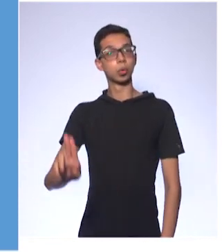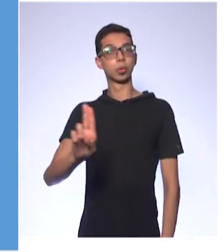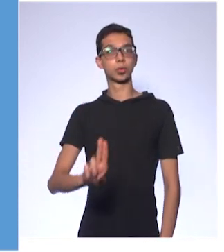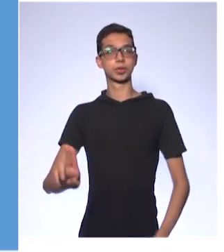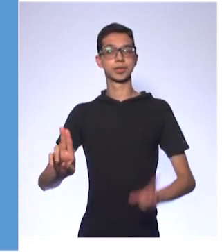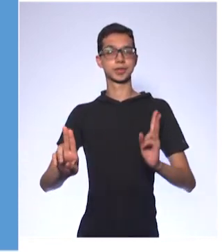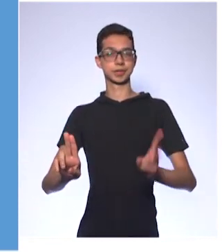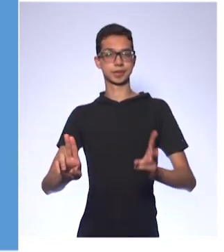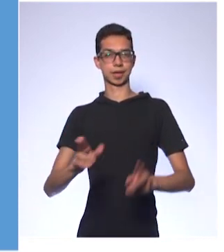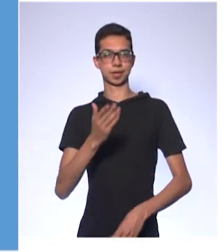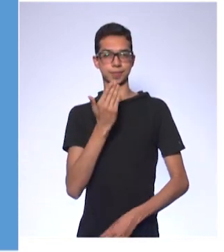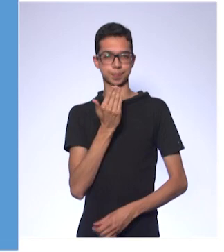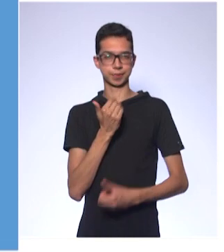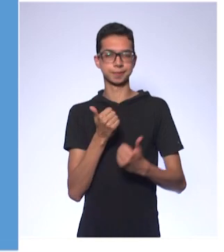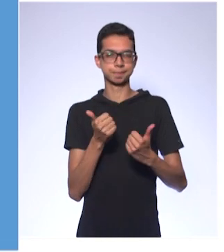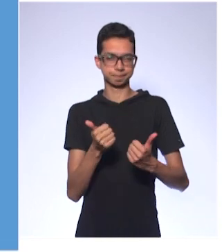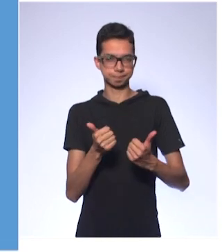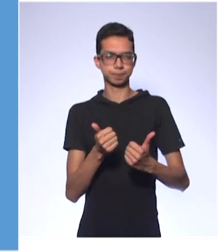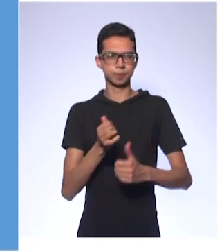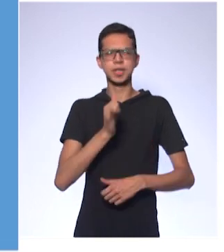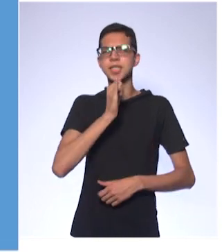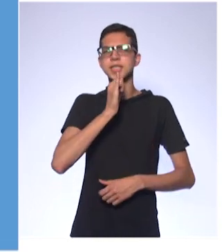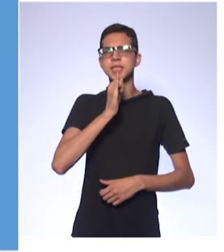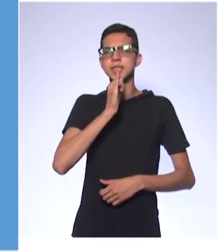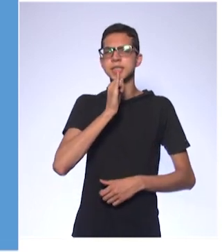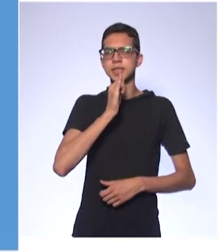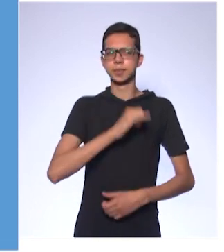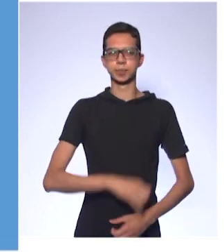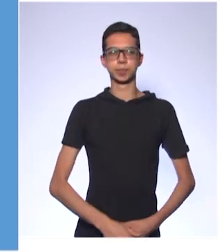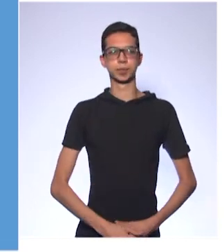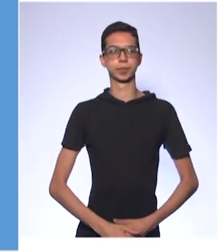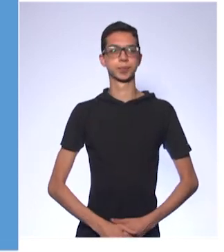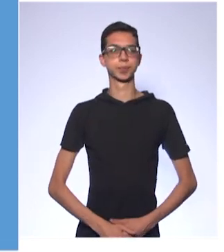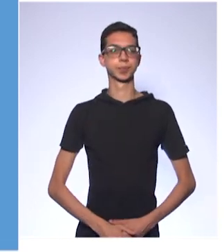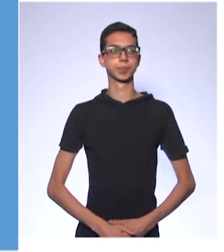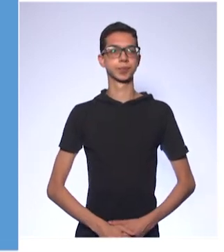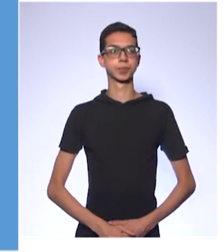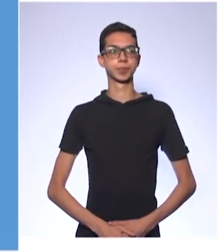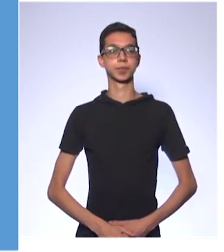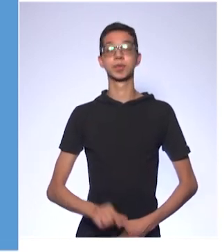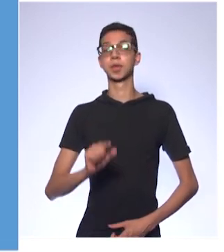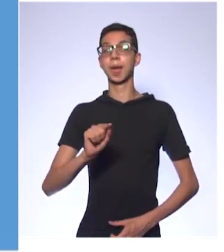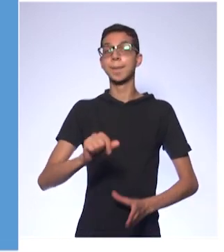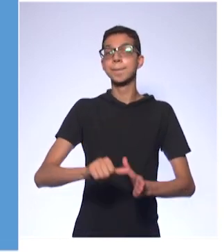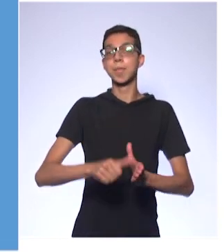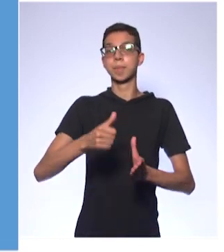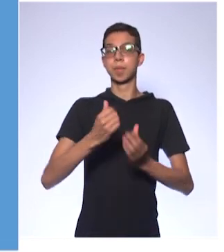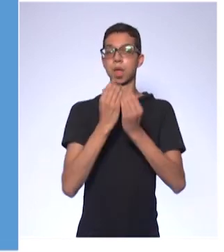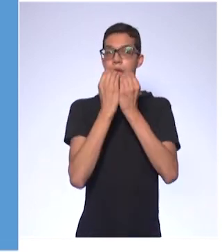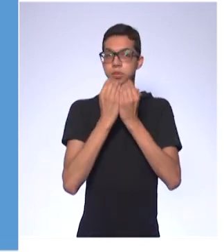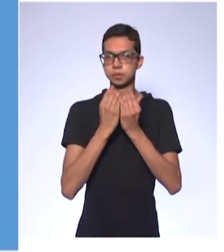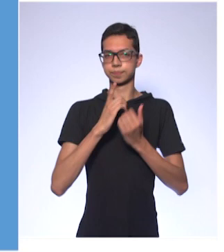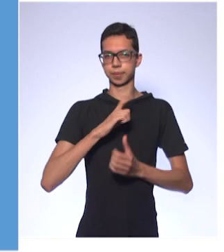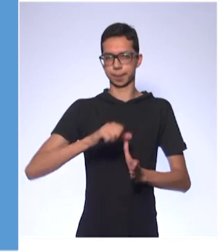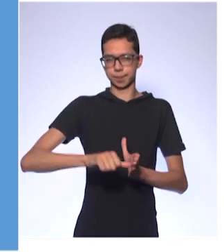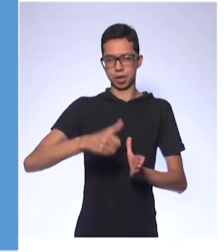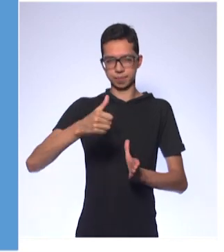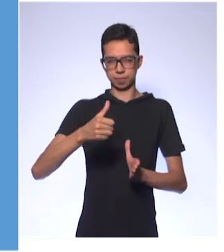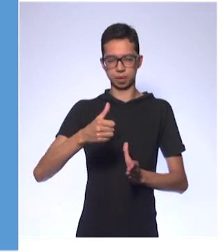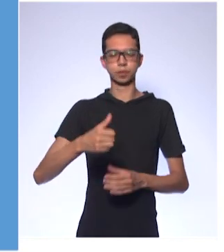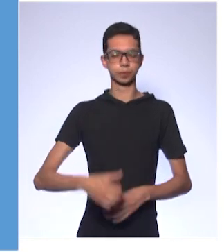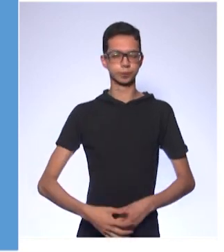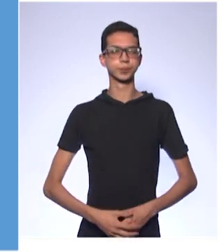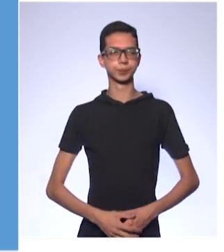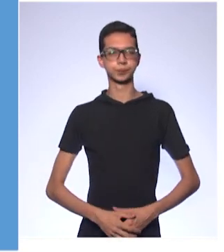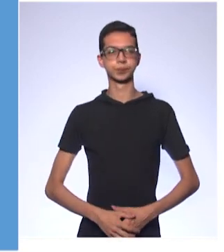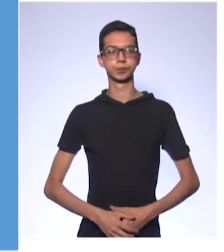aí, né? Vejam, com el primer mordisco, mordida, né? Com el primer mordisco,